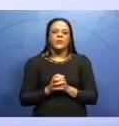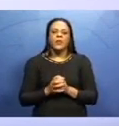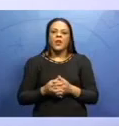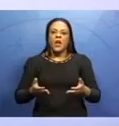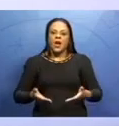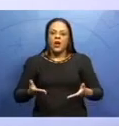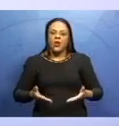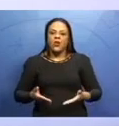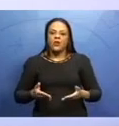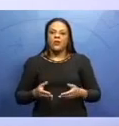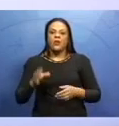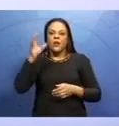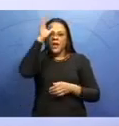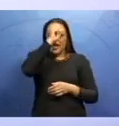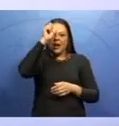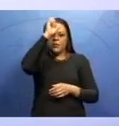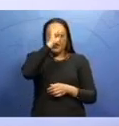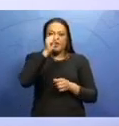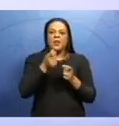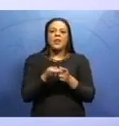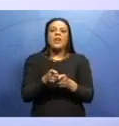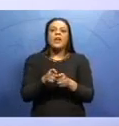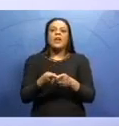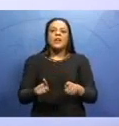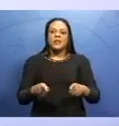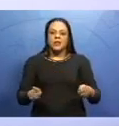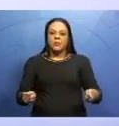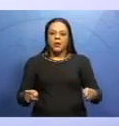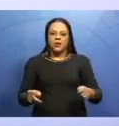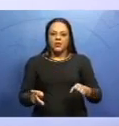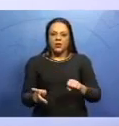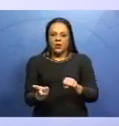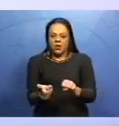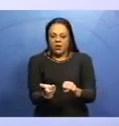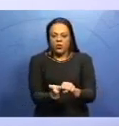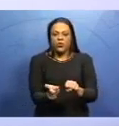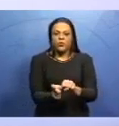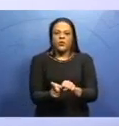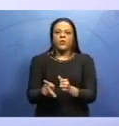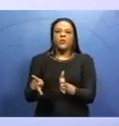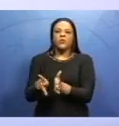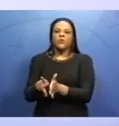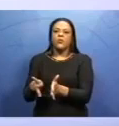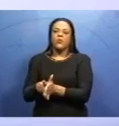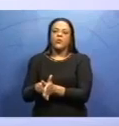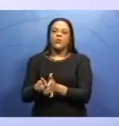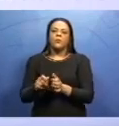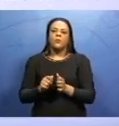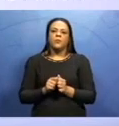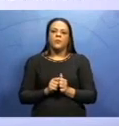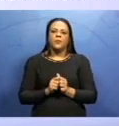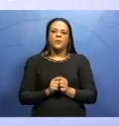Agora nós vamos trabalhar um pouquinho da gramática, né? Substantivo próprio aí.